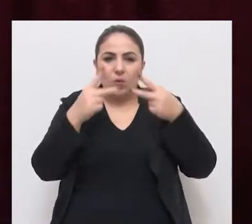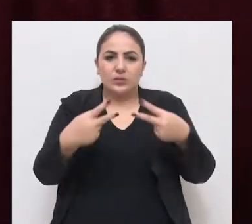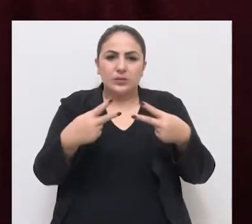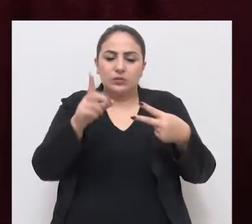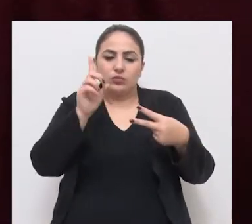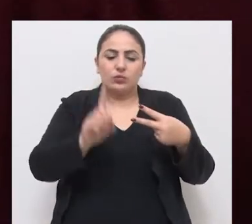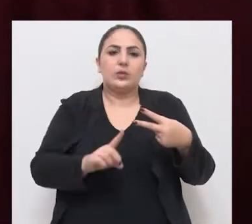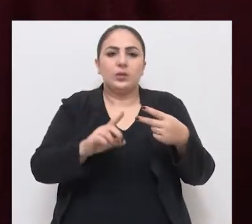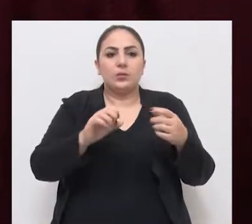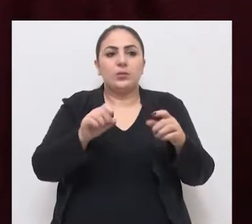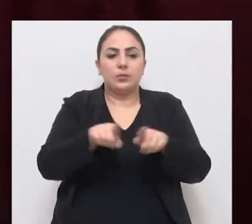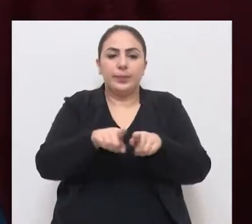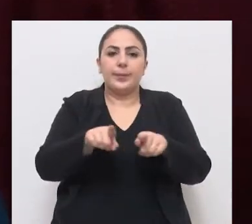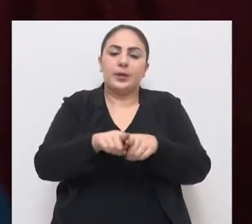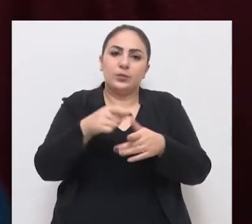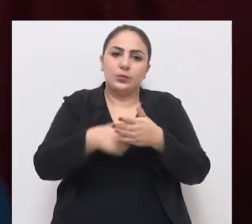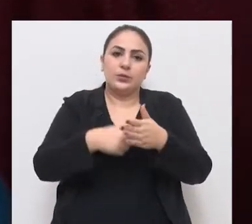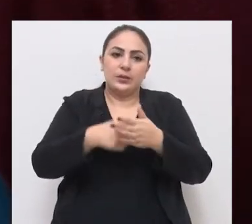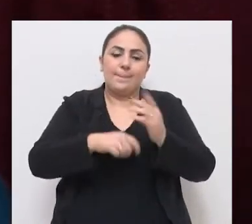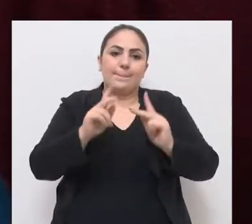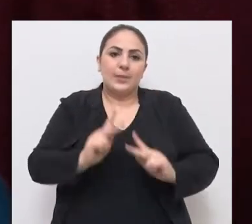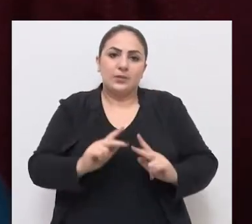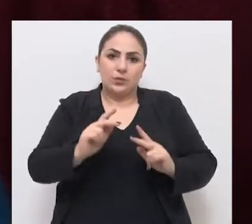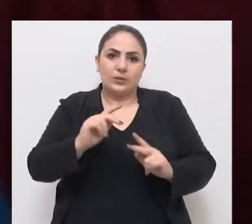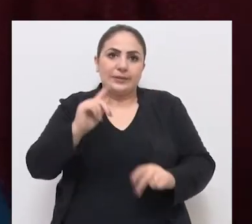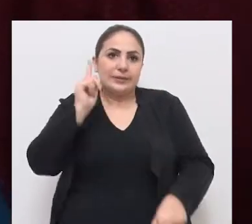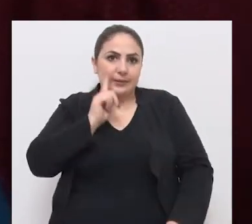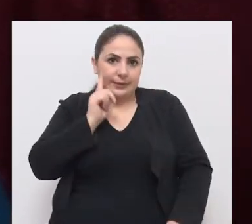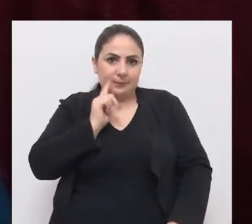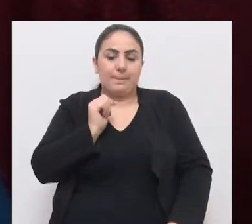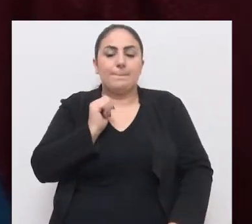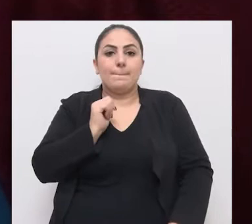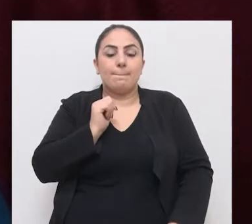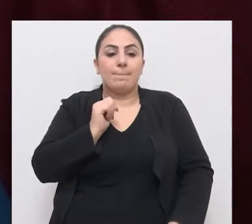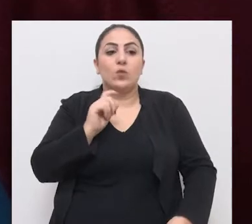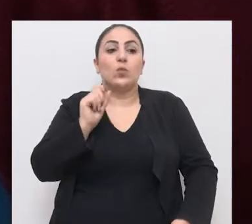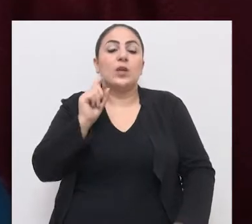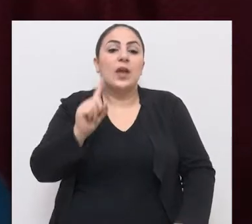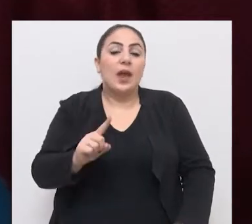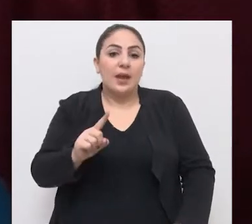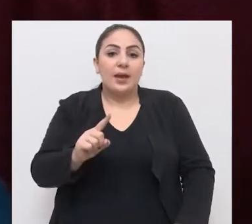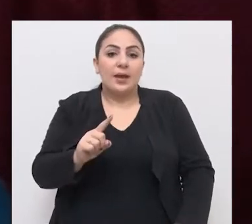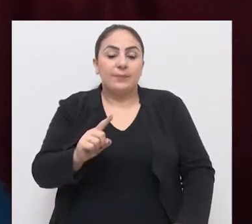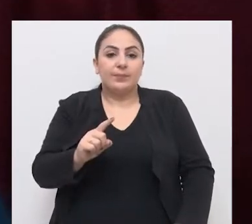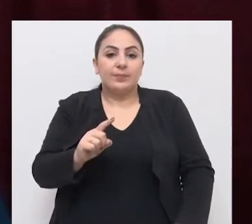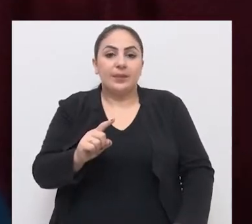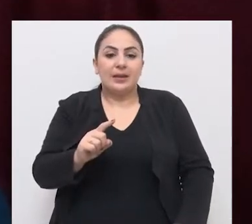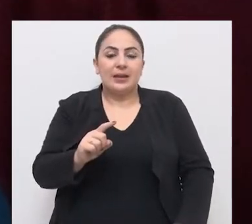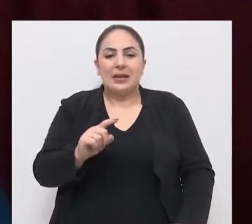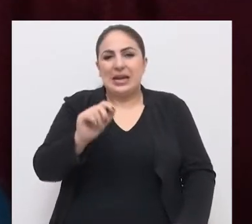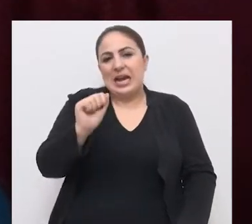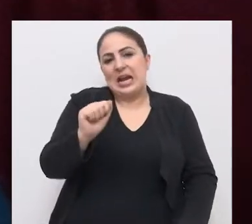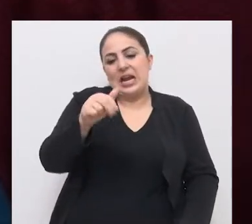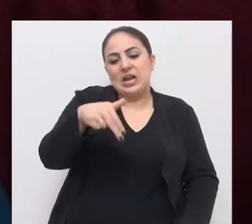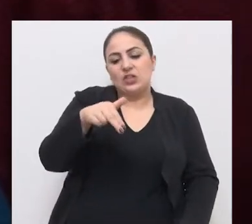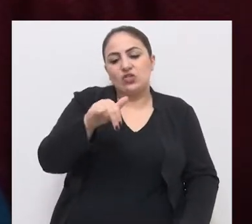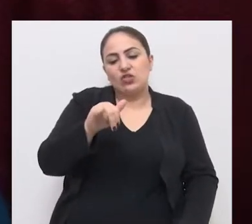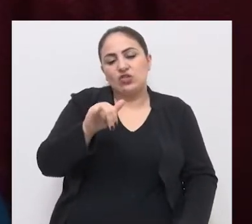esse reconhecimento de direitos também alcance as pessoas negras. Então, o que é ser